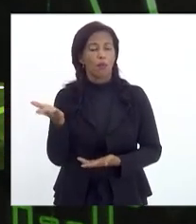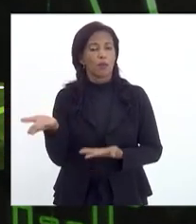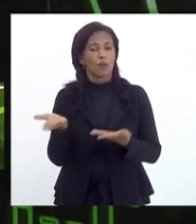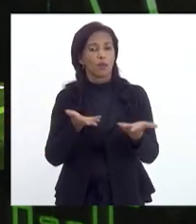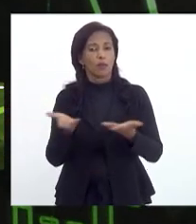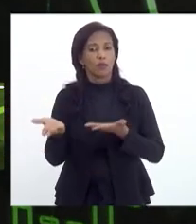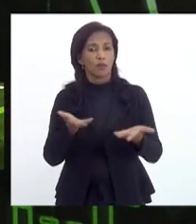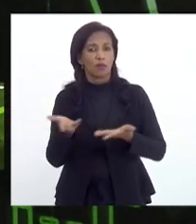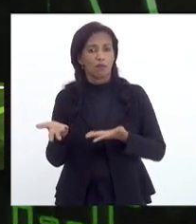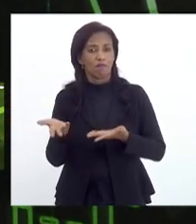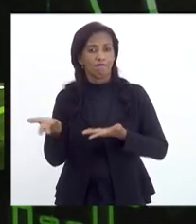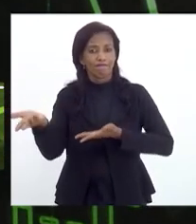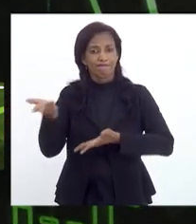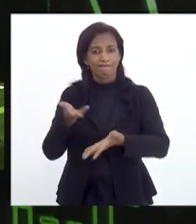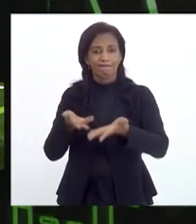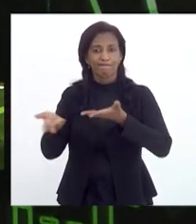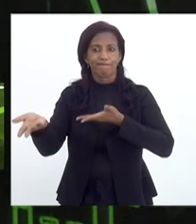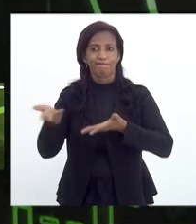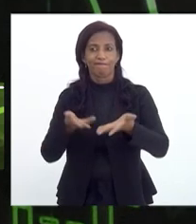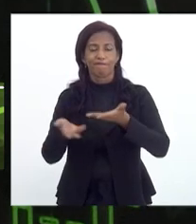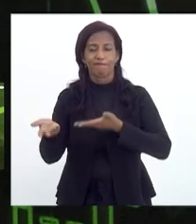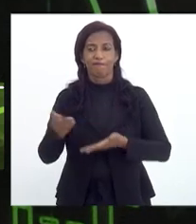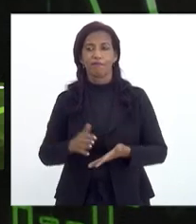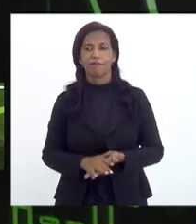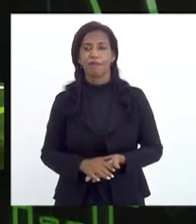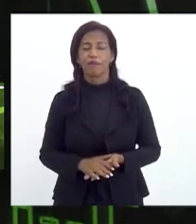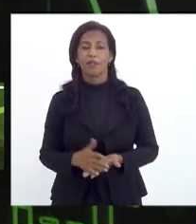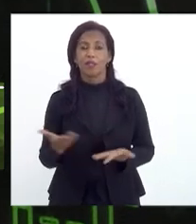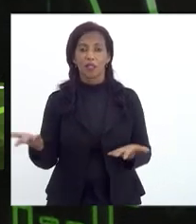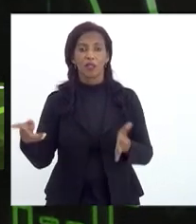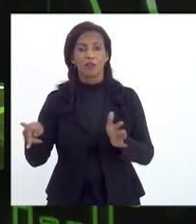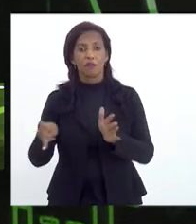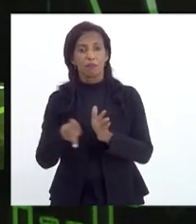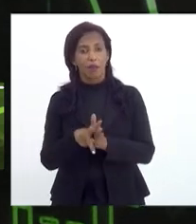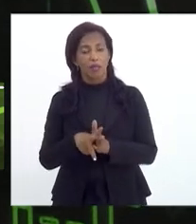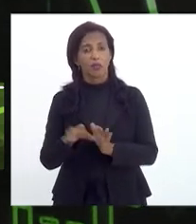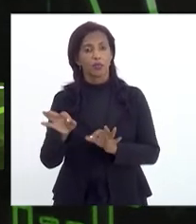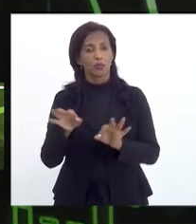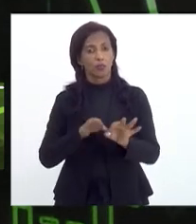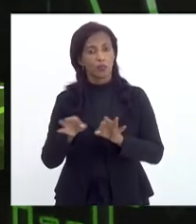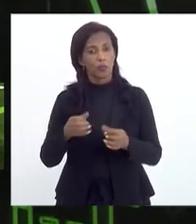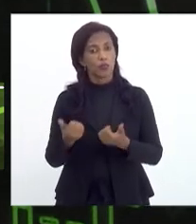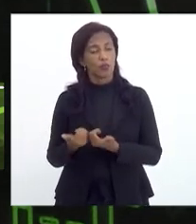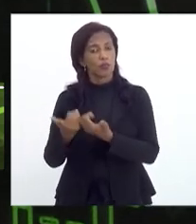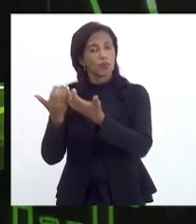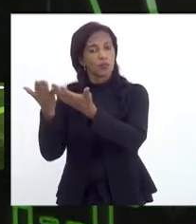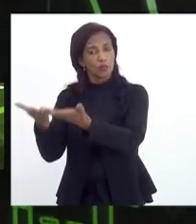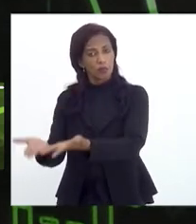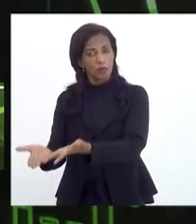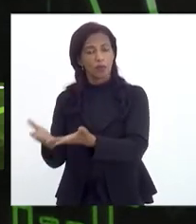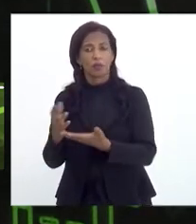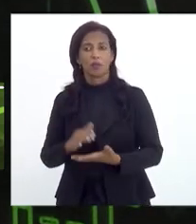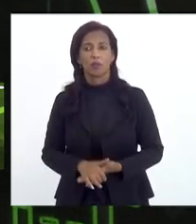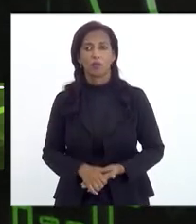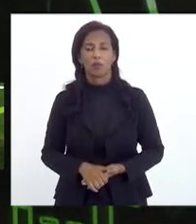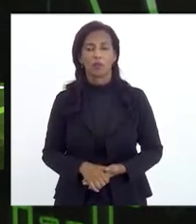Sinequanão E só para adiantar Para todos aqui Isso fará parte Do plano Que nós entregaremos Ao